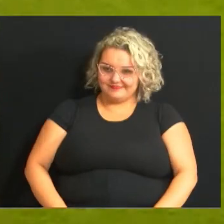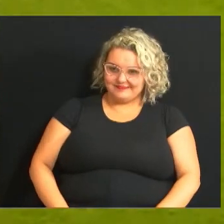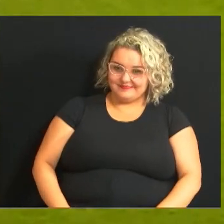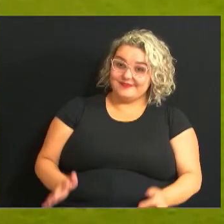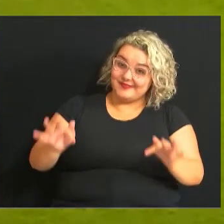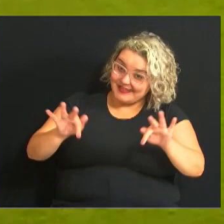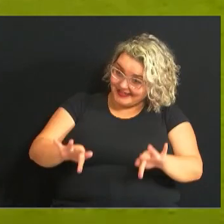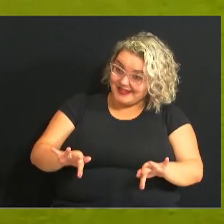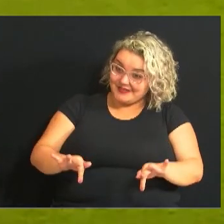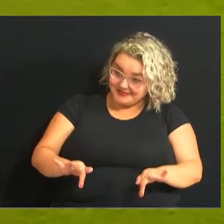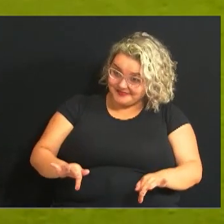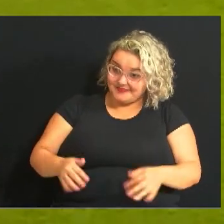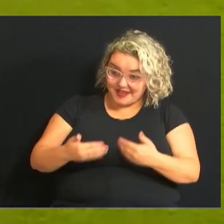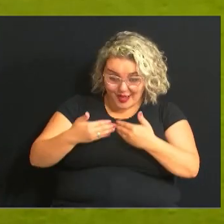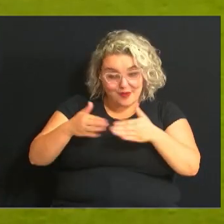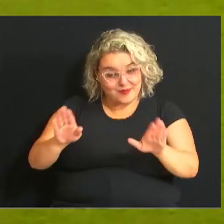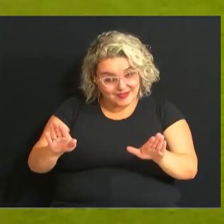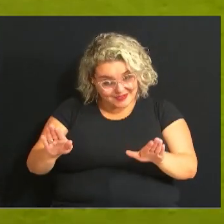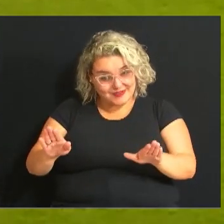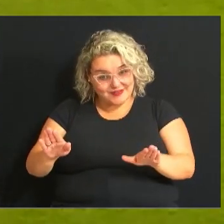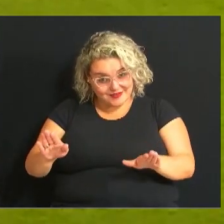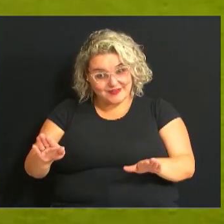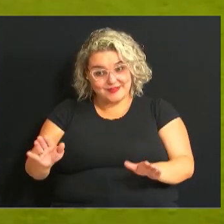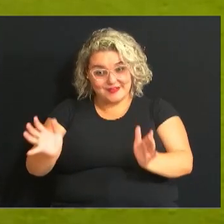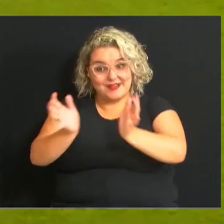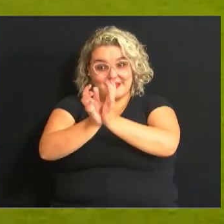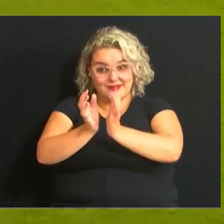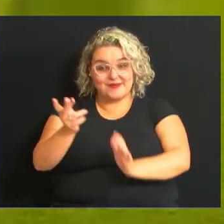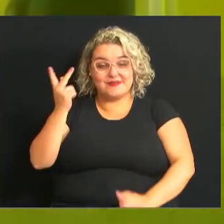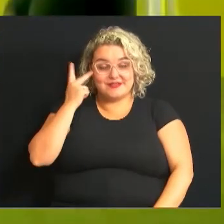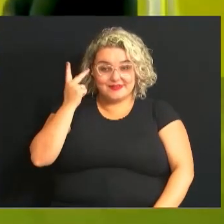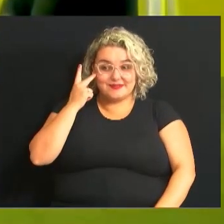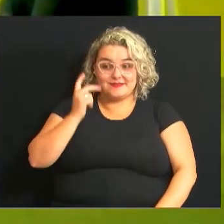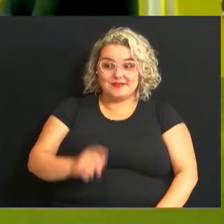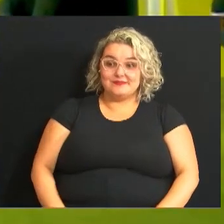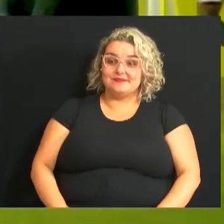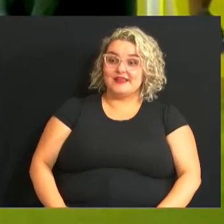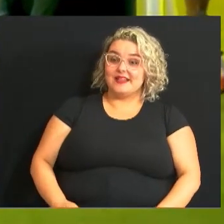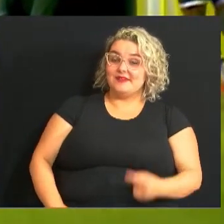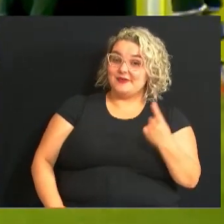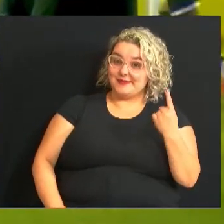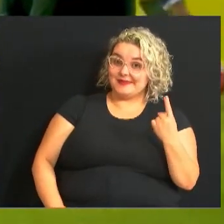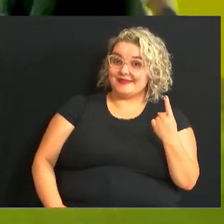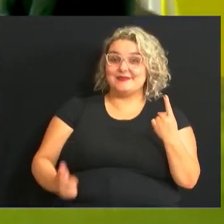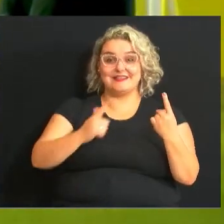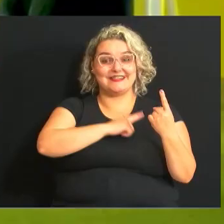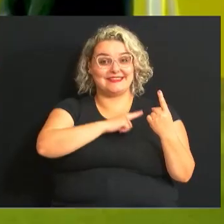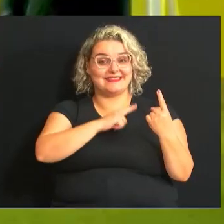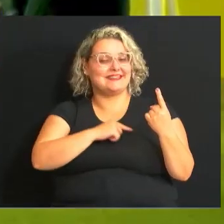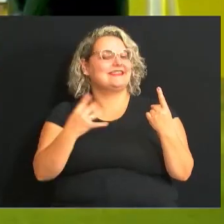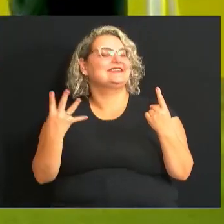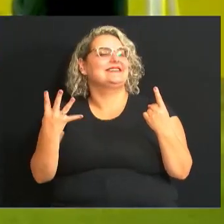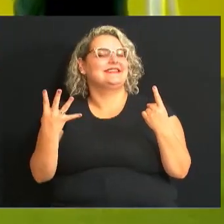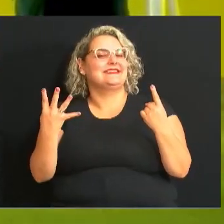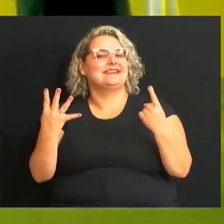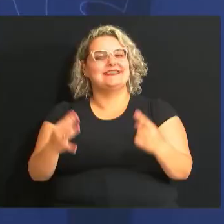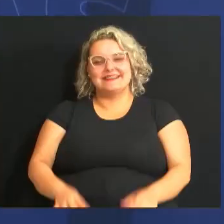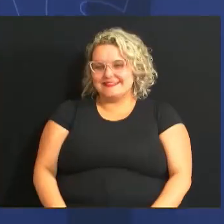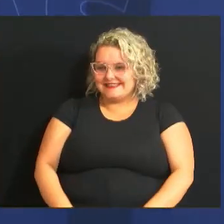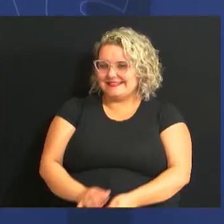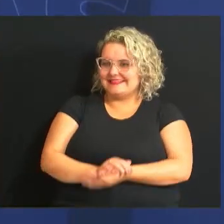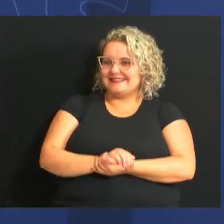na estreia da Copa São Paulo de Futebol Júnior, Francana 1, Guarani 4.